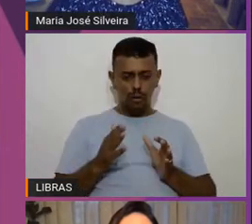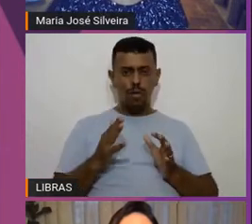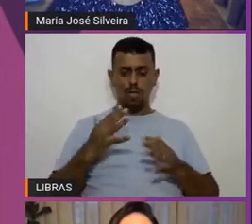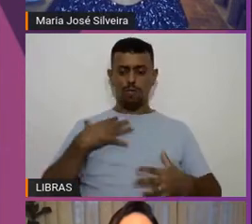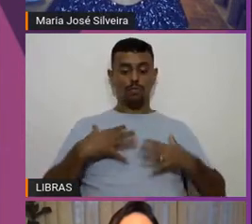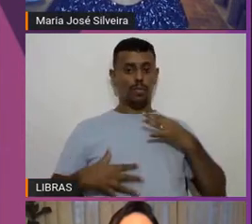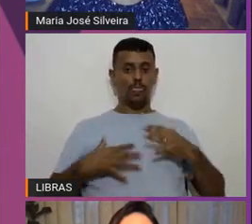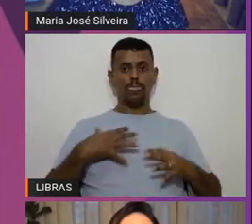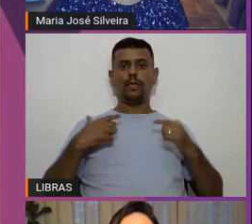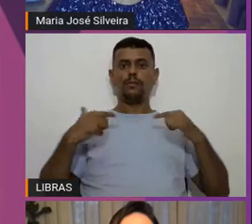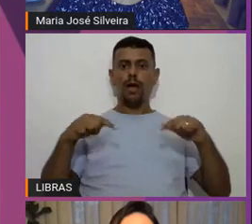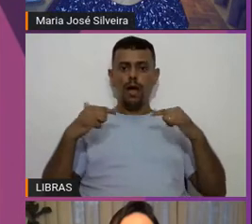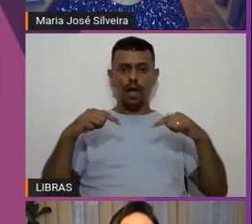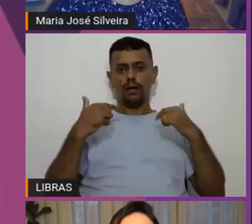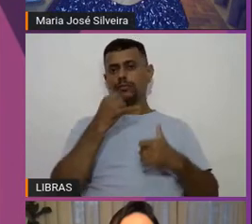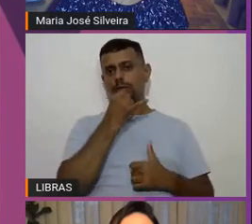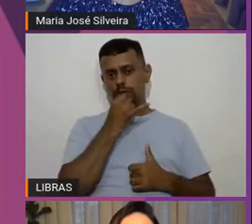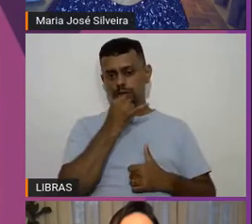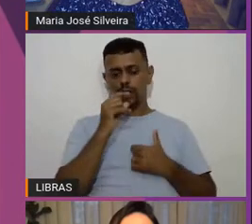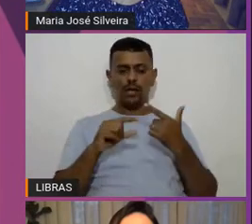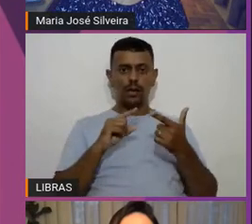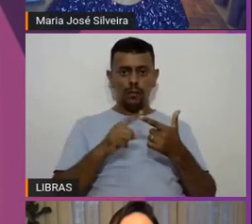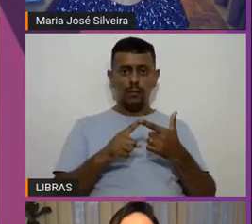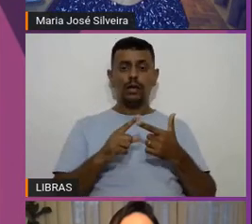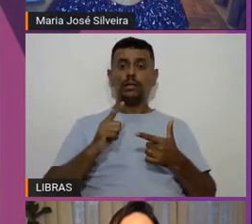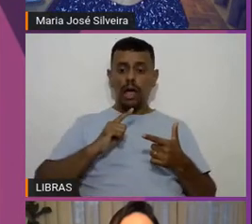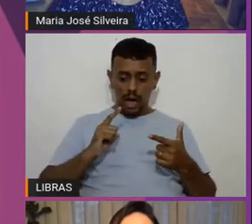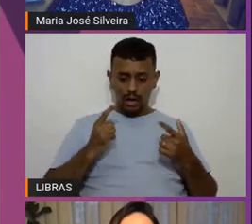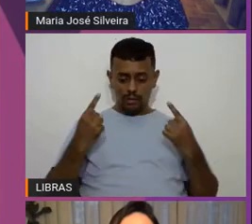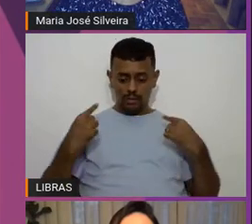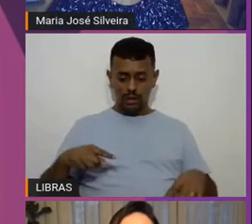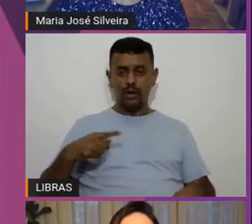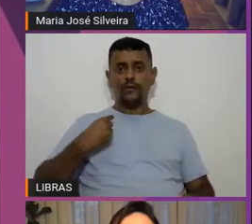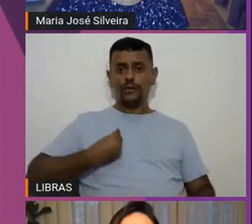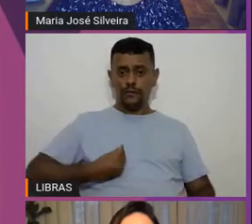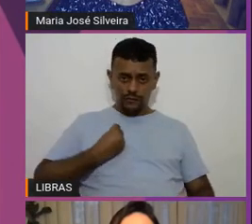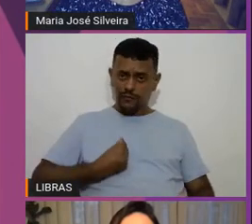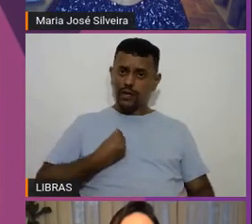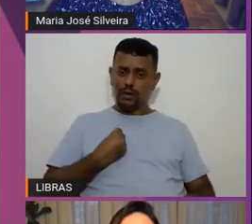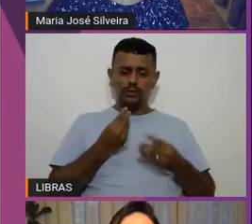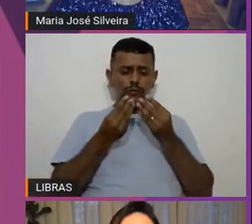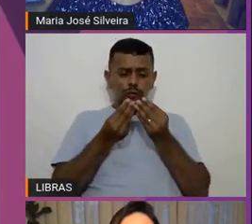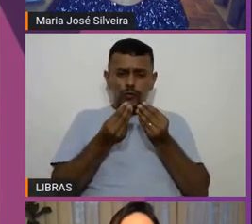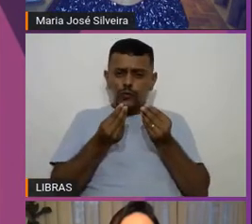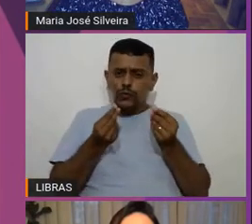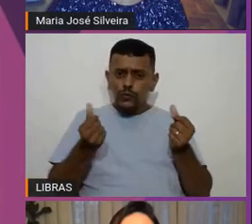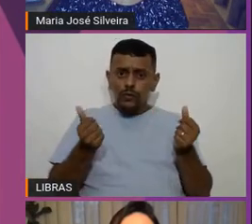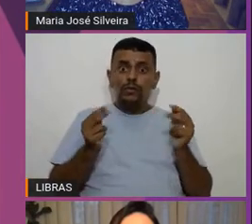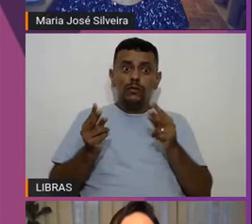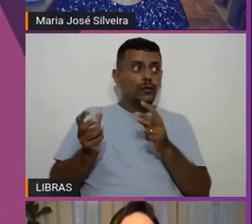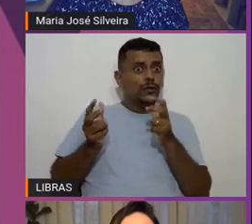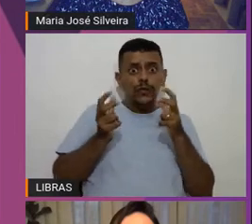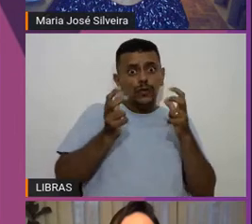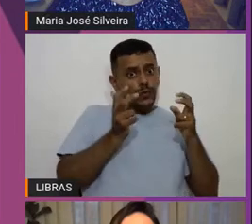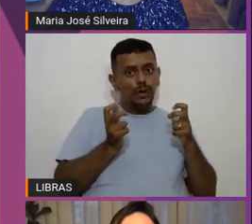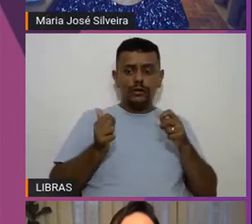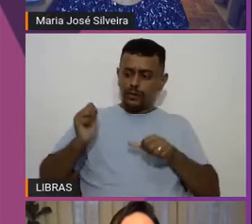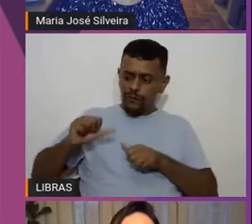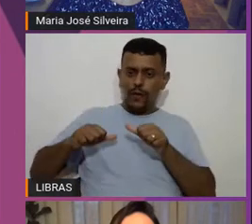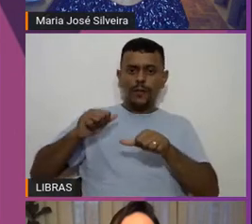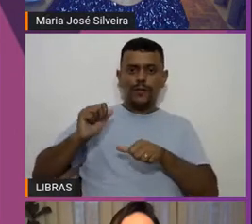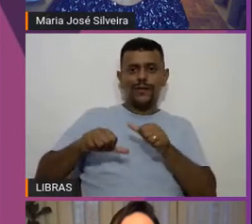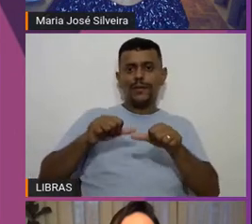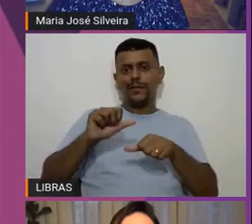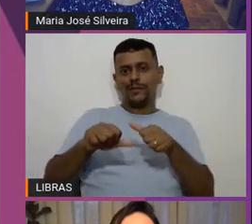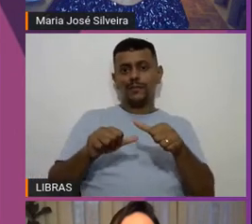para que você vai dizer como é que ele vai ser não ele tem uma vida Sutil uma sensibilidade que vai ser transformada isso é bacana e com a literatura